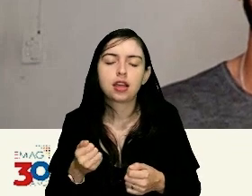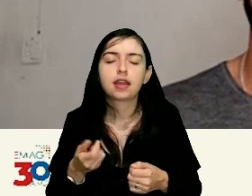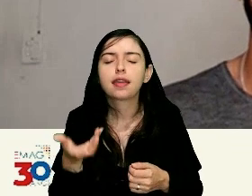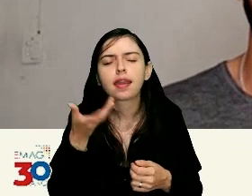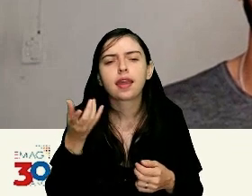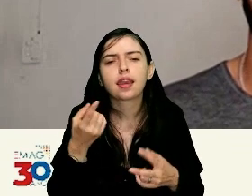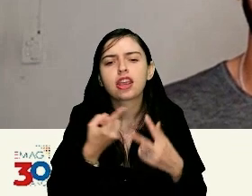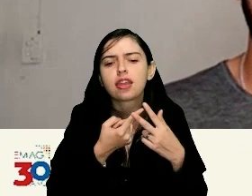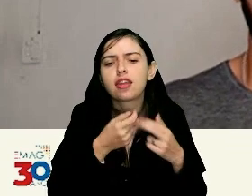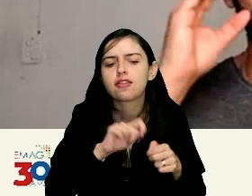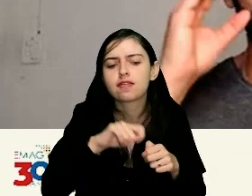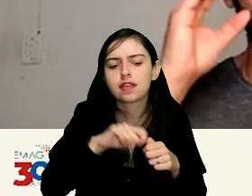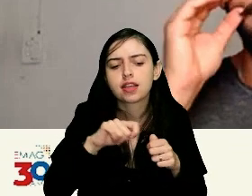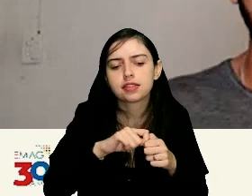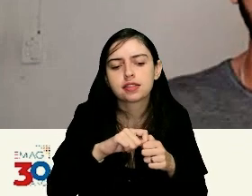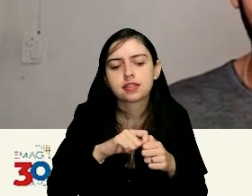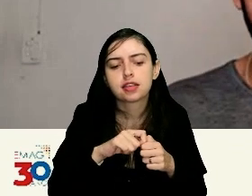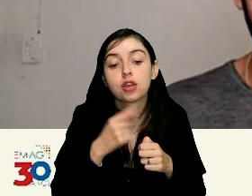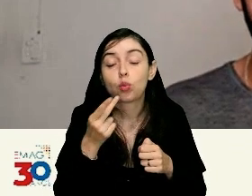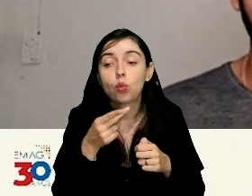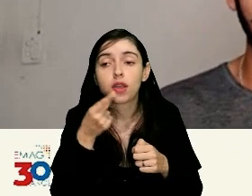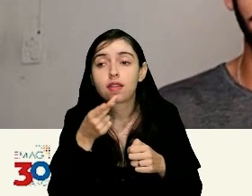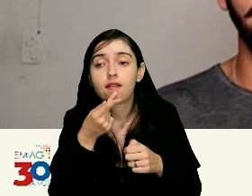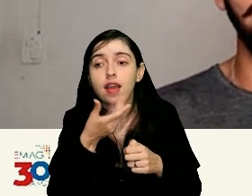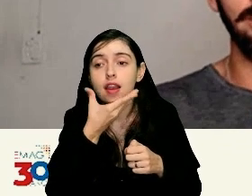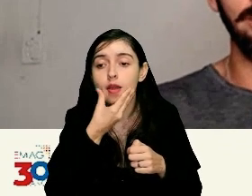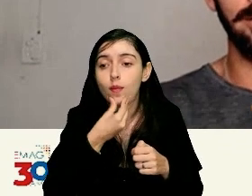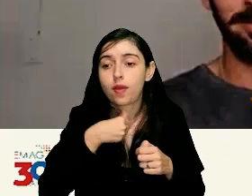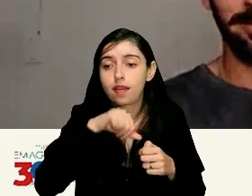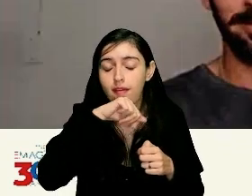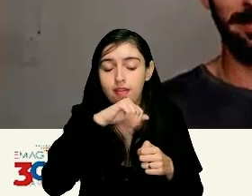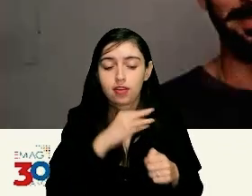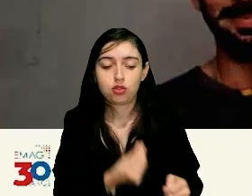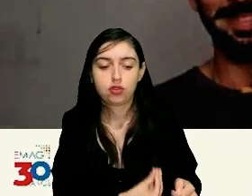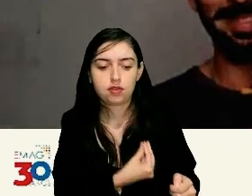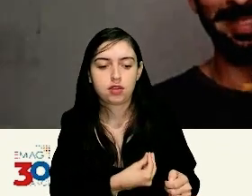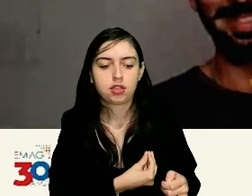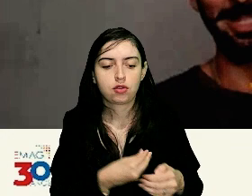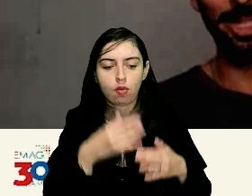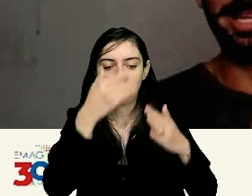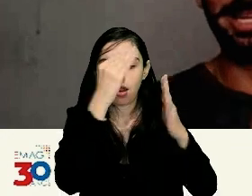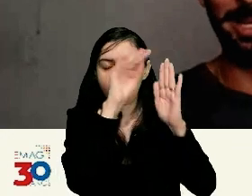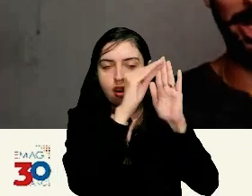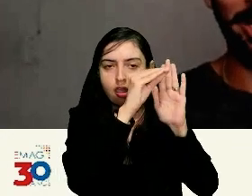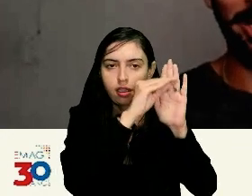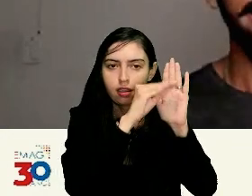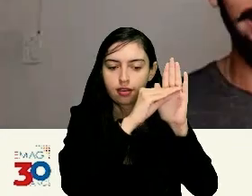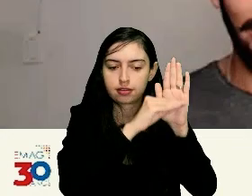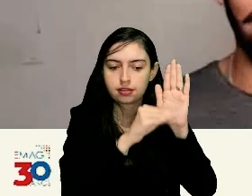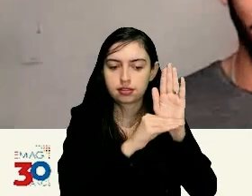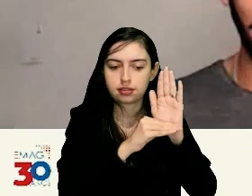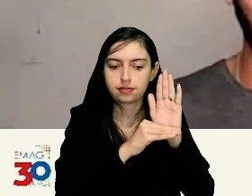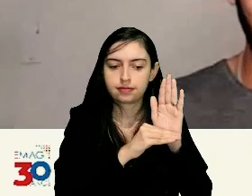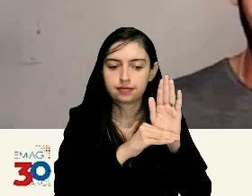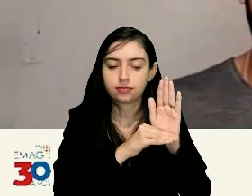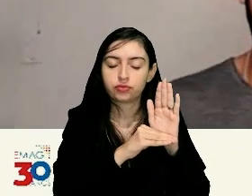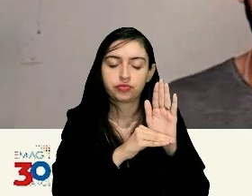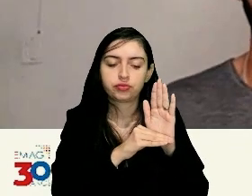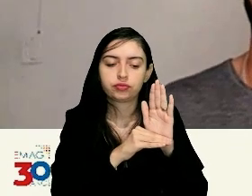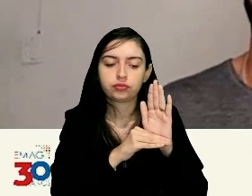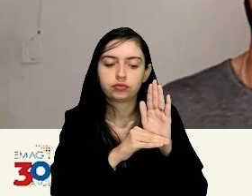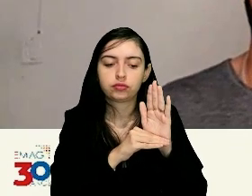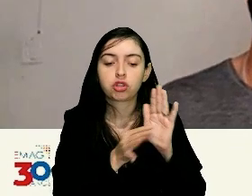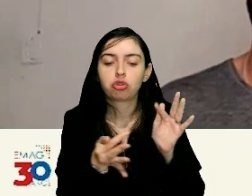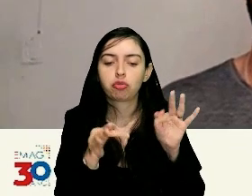paternidade ativa, me vem muito na cabeça que o cara vai ter uma listinha de checklist. E aí, chegando no final do dia, ele fala,